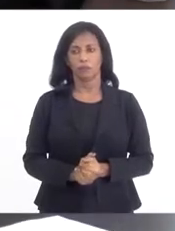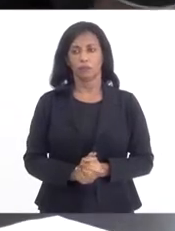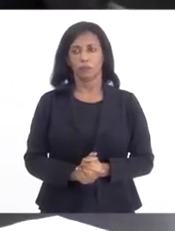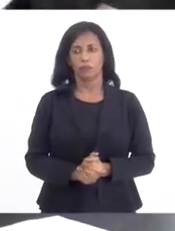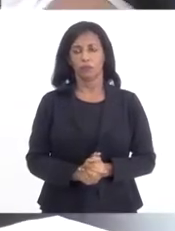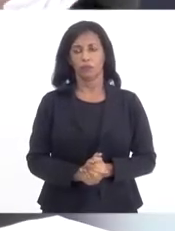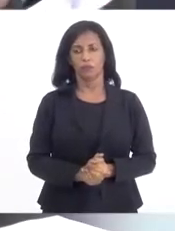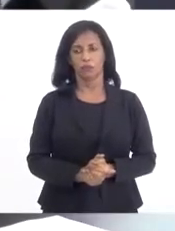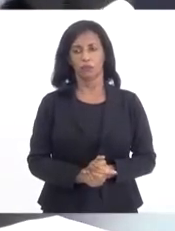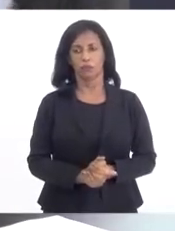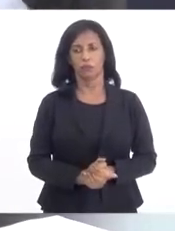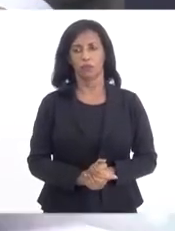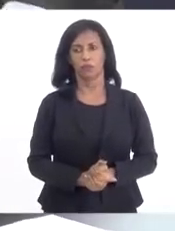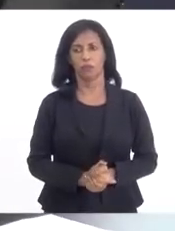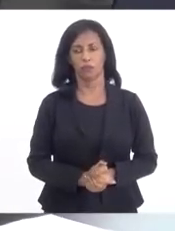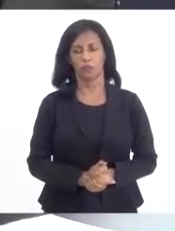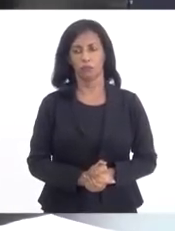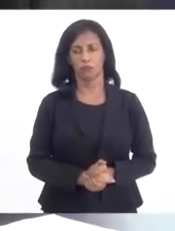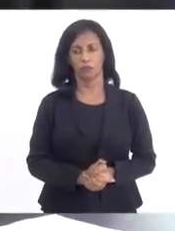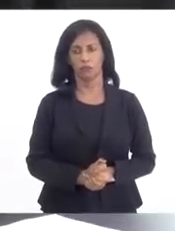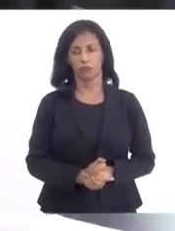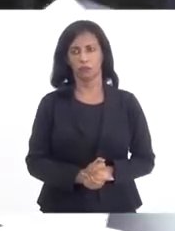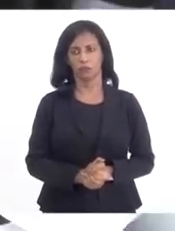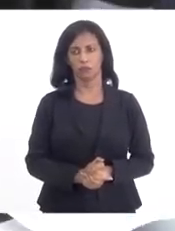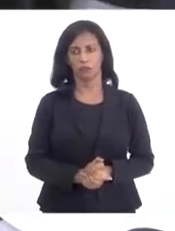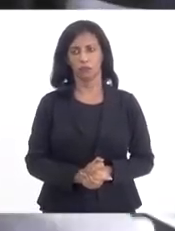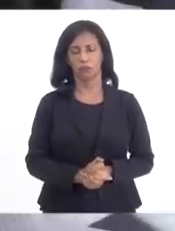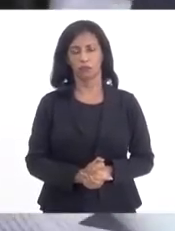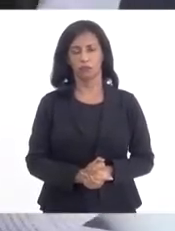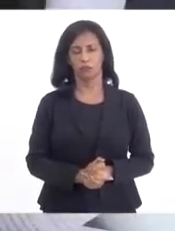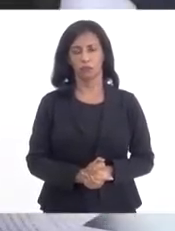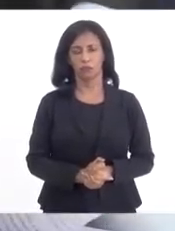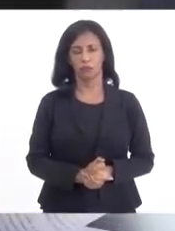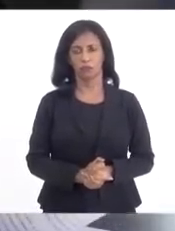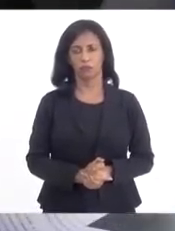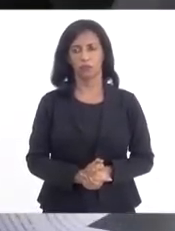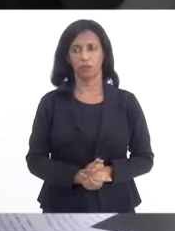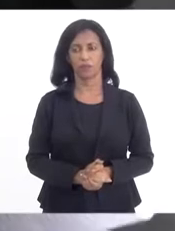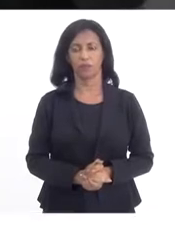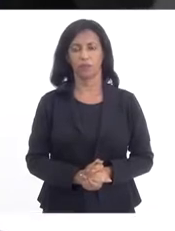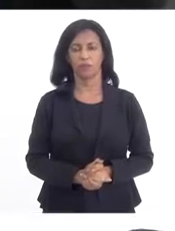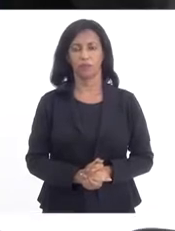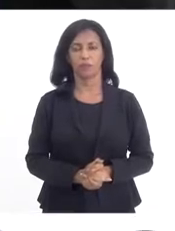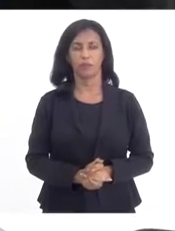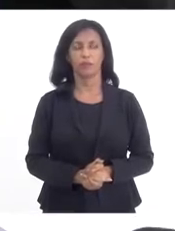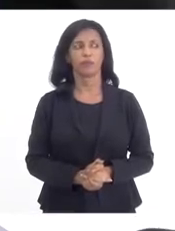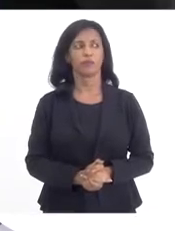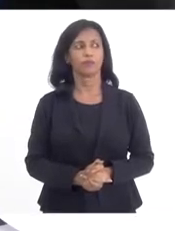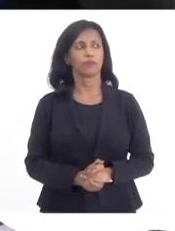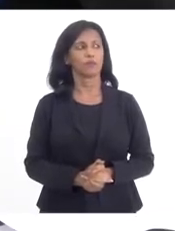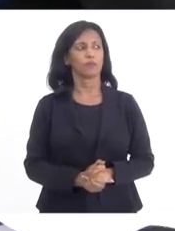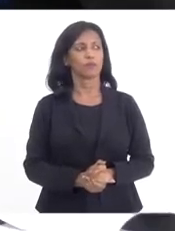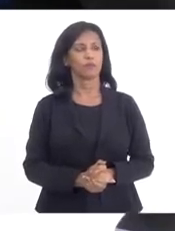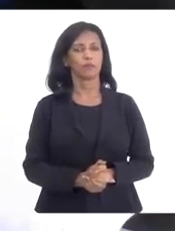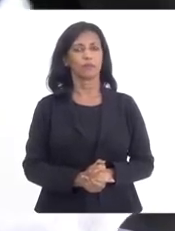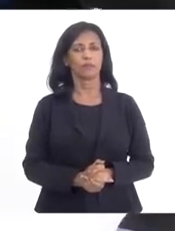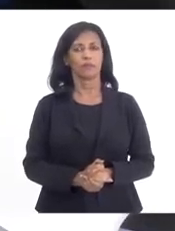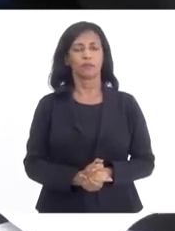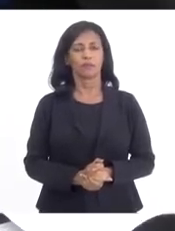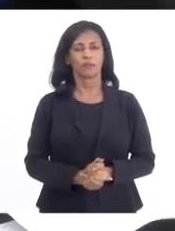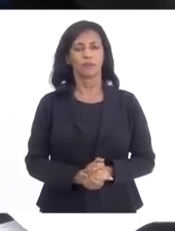Não, então, eu estou lendo a página errada. Vamos lá, porque esses números eu tenho que ler, porque... A TV Alerj não está funcionando?